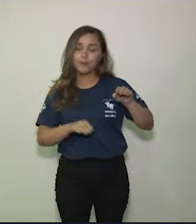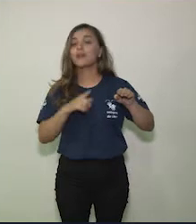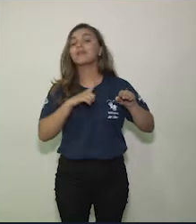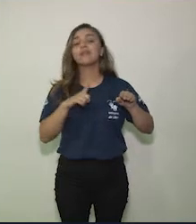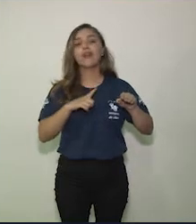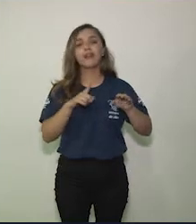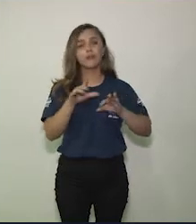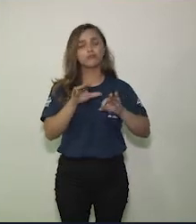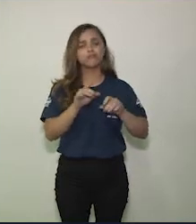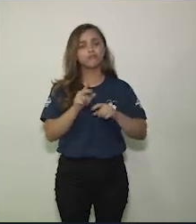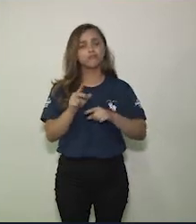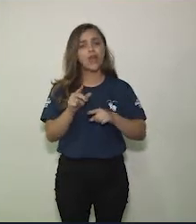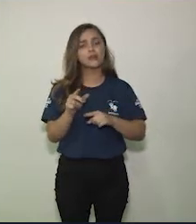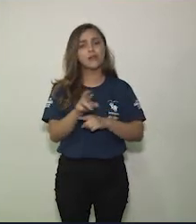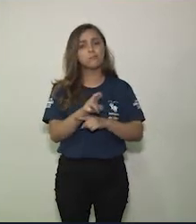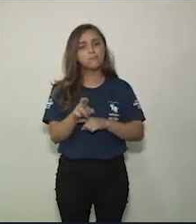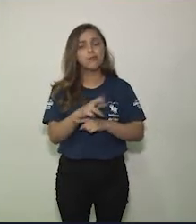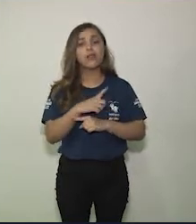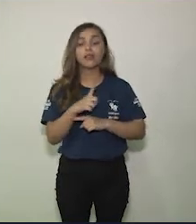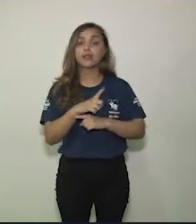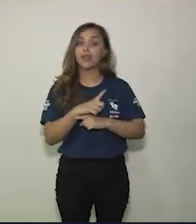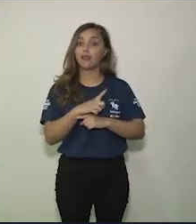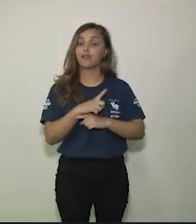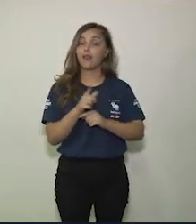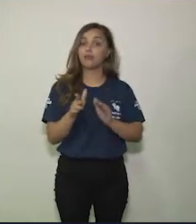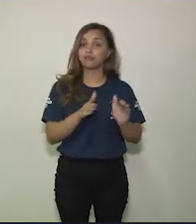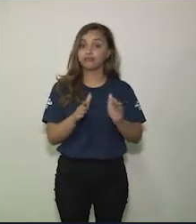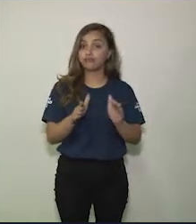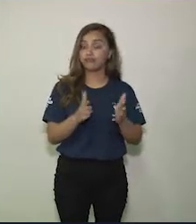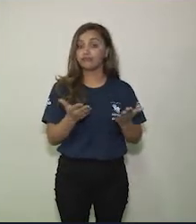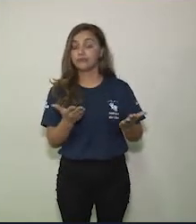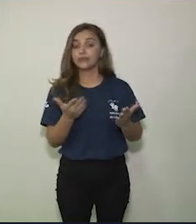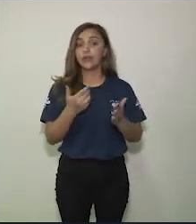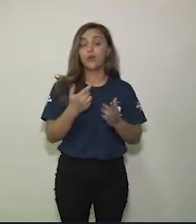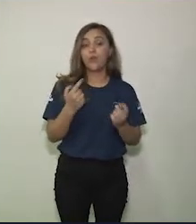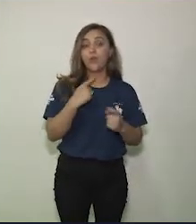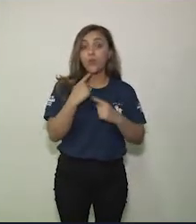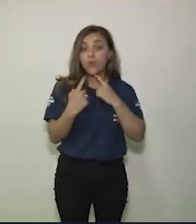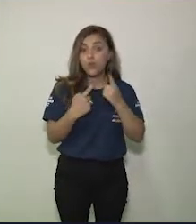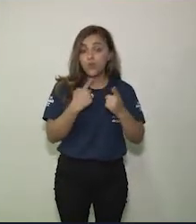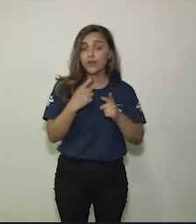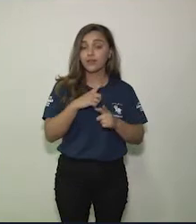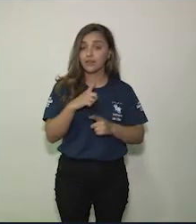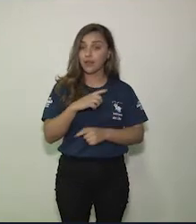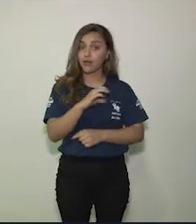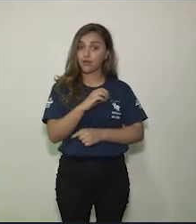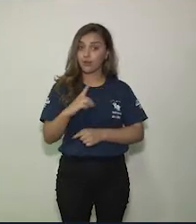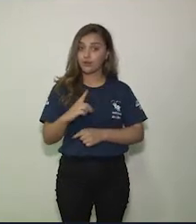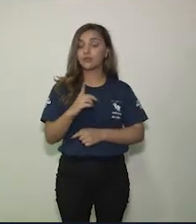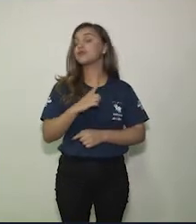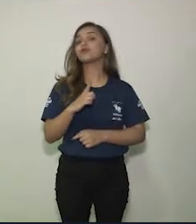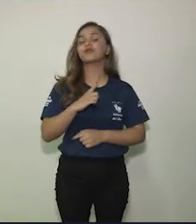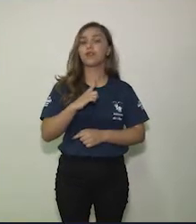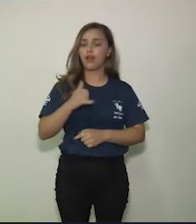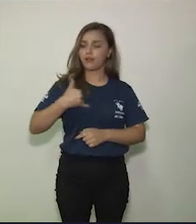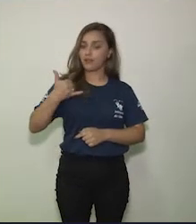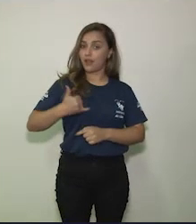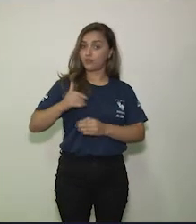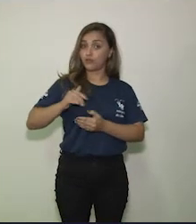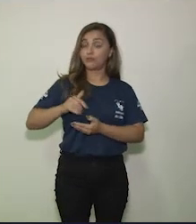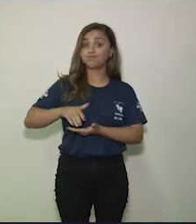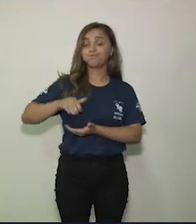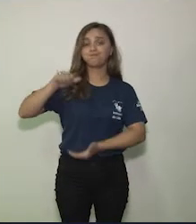coordenadoria, que impactou em algum desvio de intervalo de confiança. Essa coordenadoria, por ela ter mais